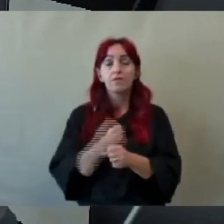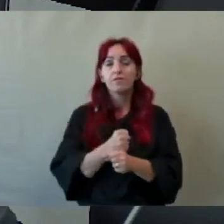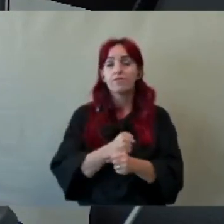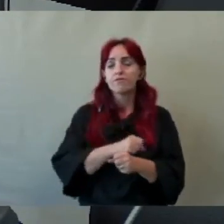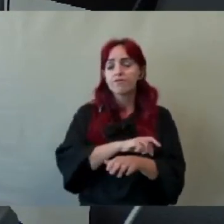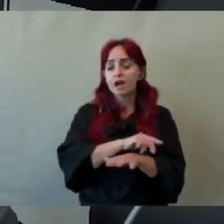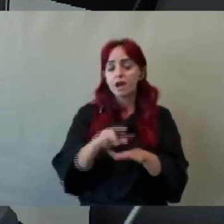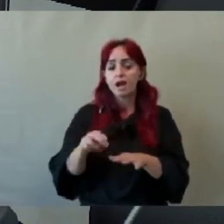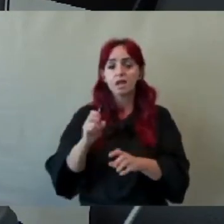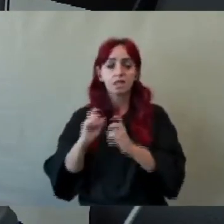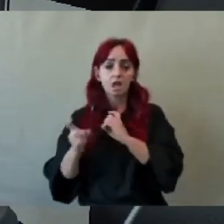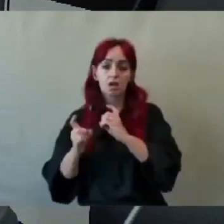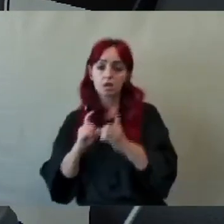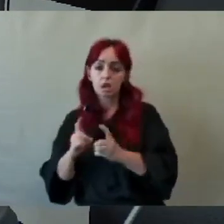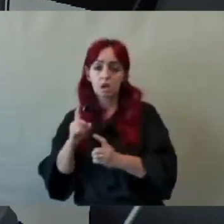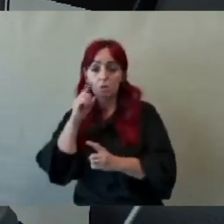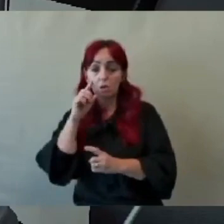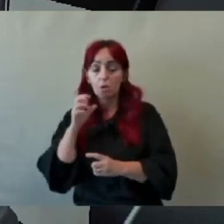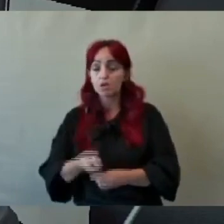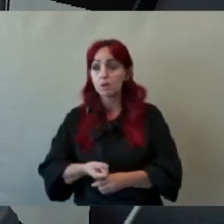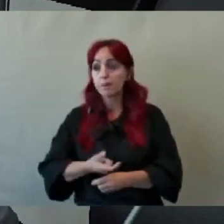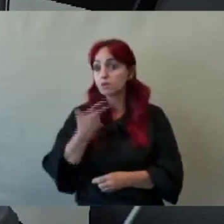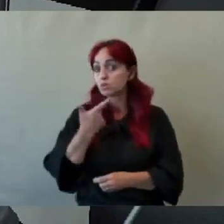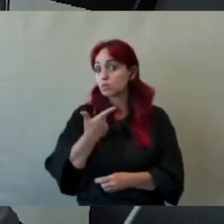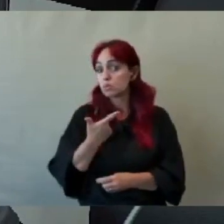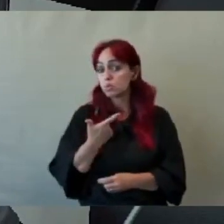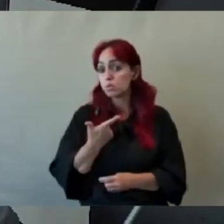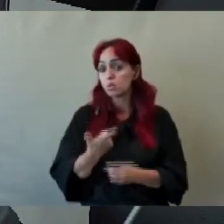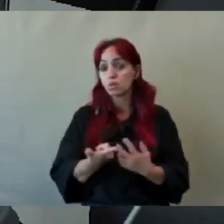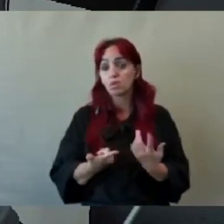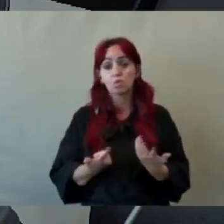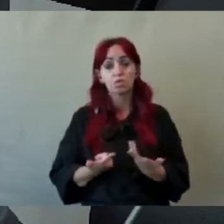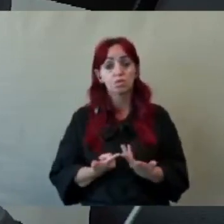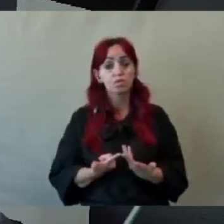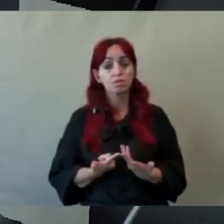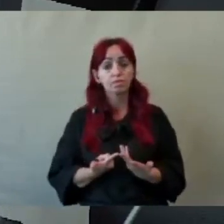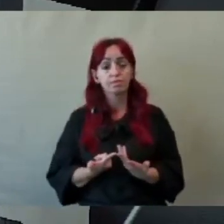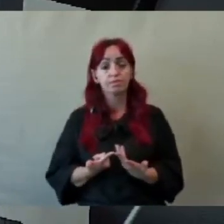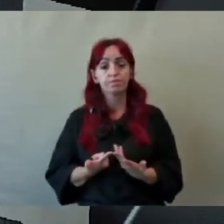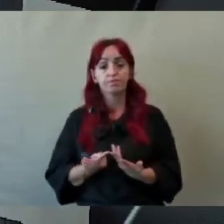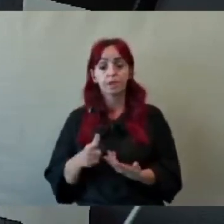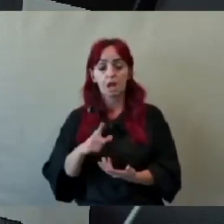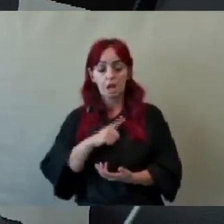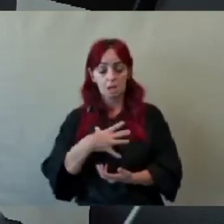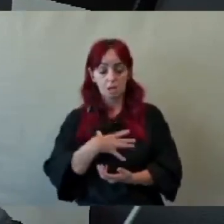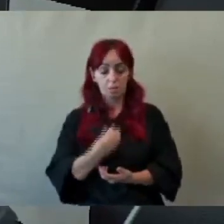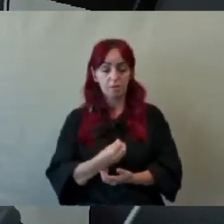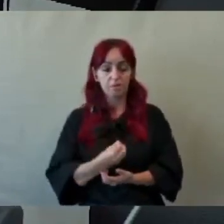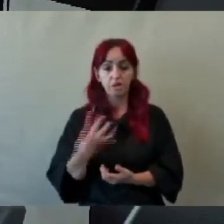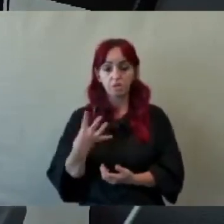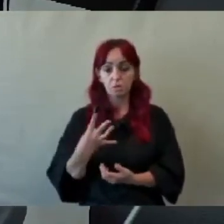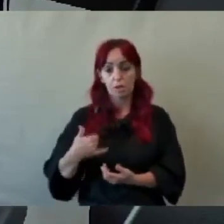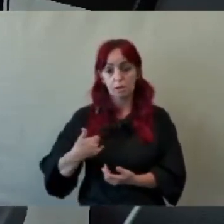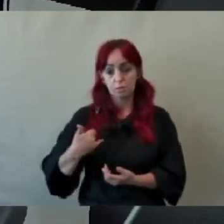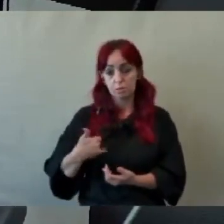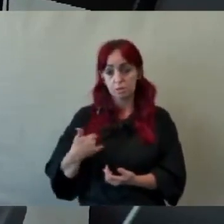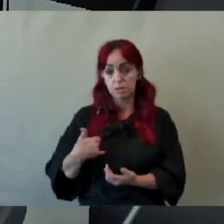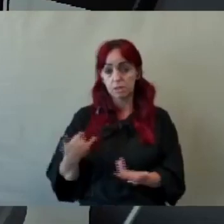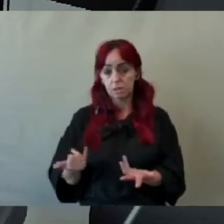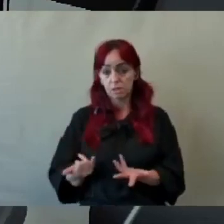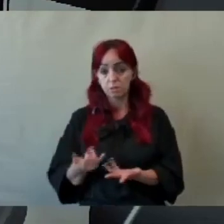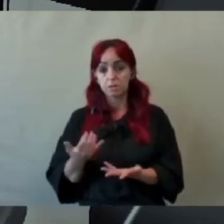acho isso assim, um absurdo completo. Eu tenho uma filha de 4 anos, né? E